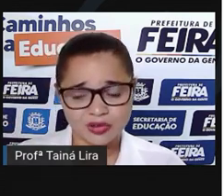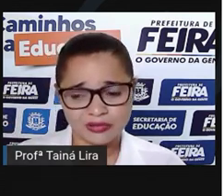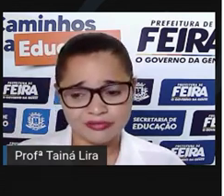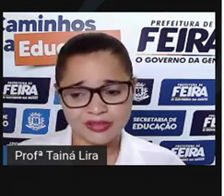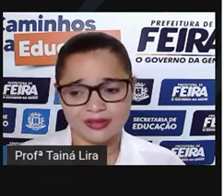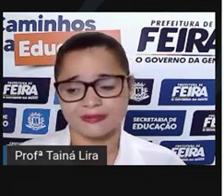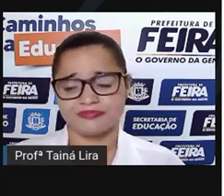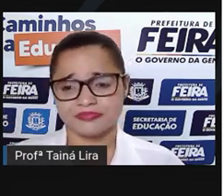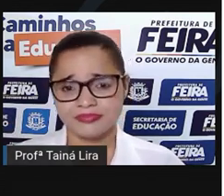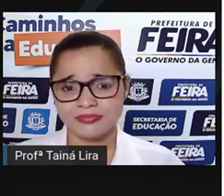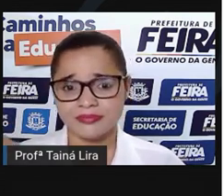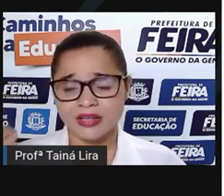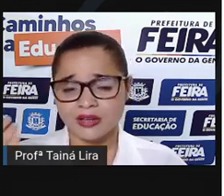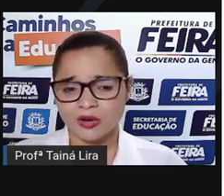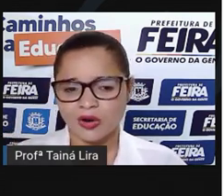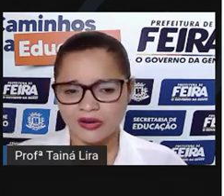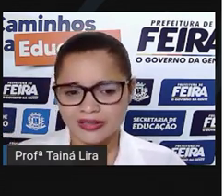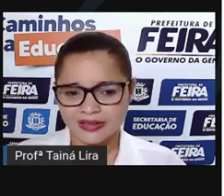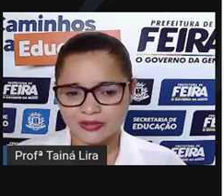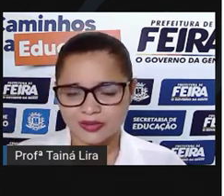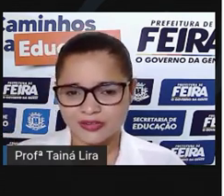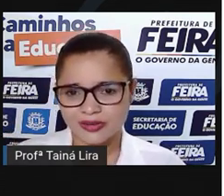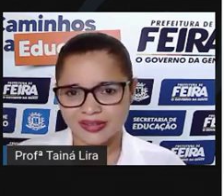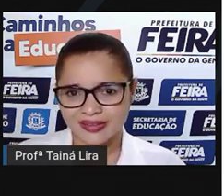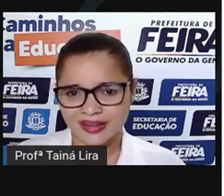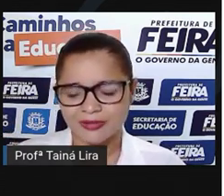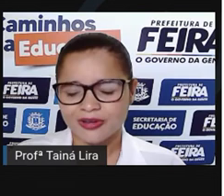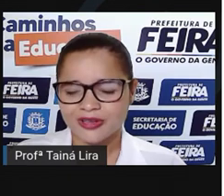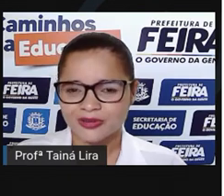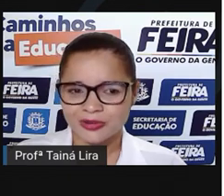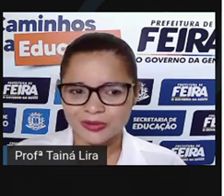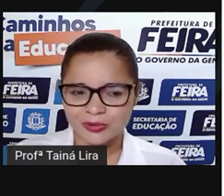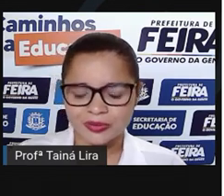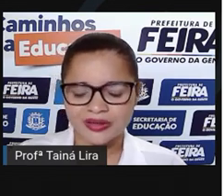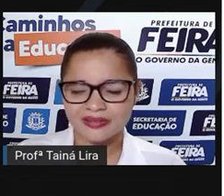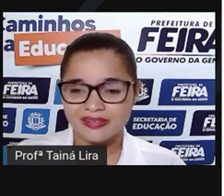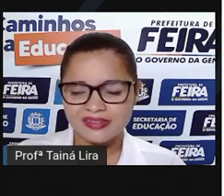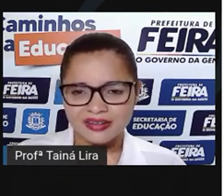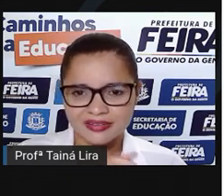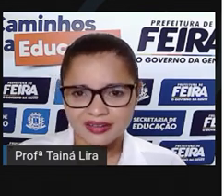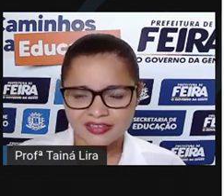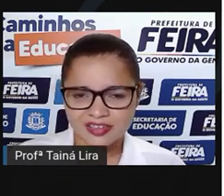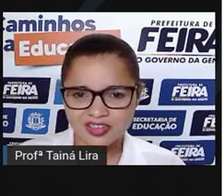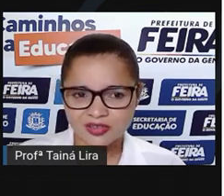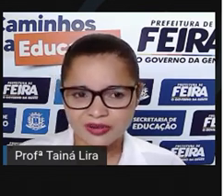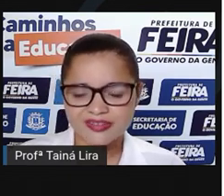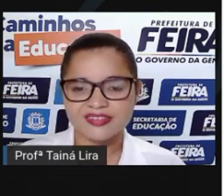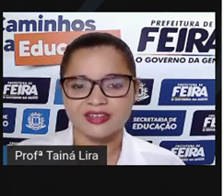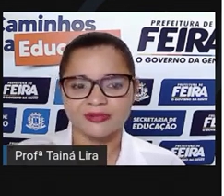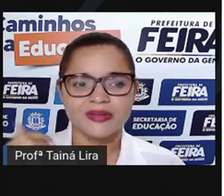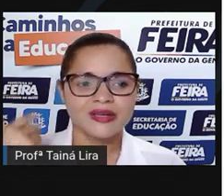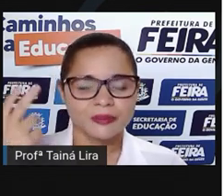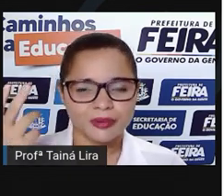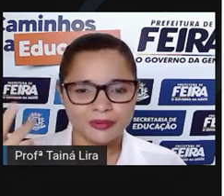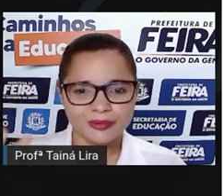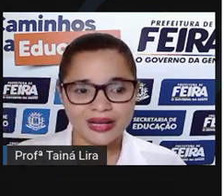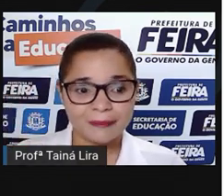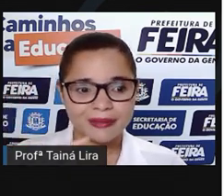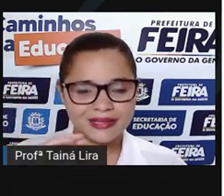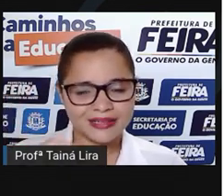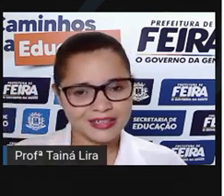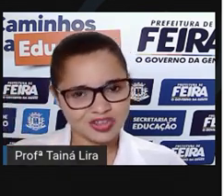que eu sempre deixo aqui no final e corre lá no nosso canal do YouTube canal da secretaria de educação